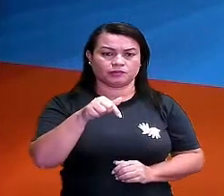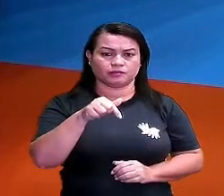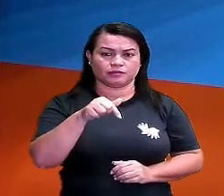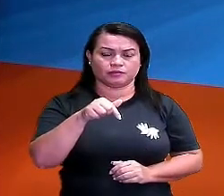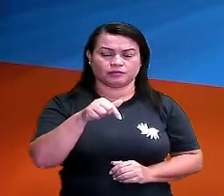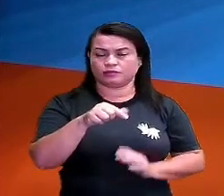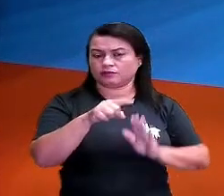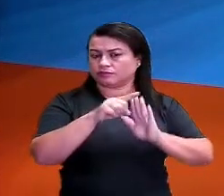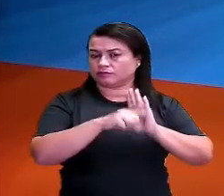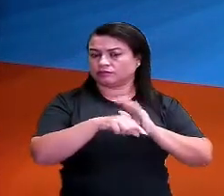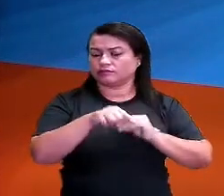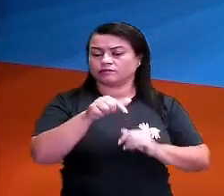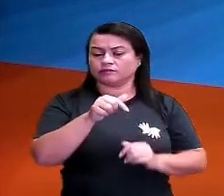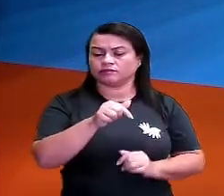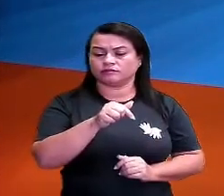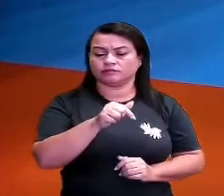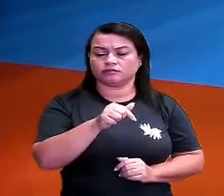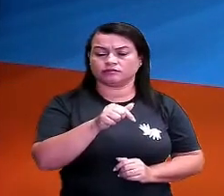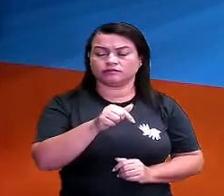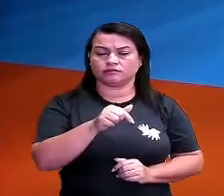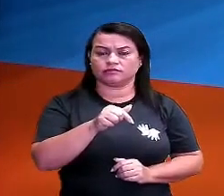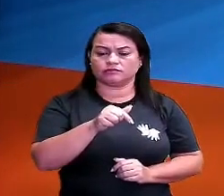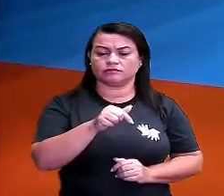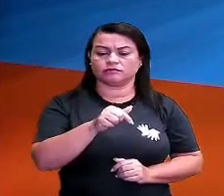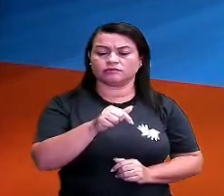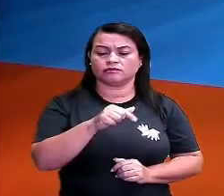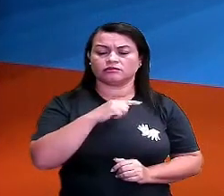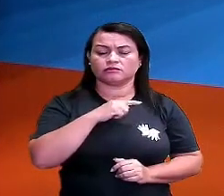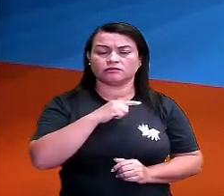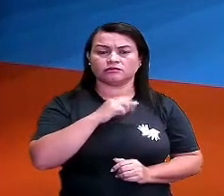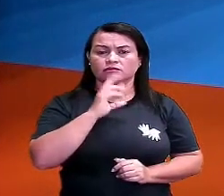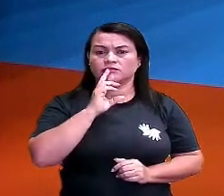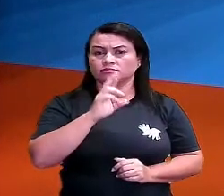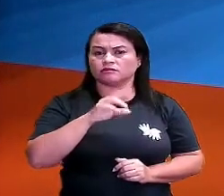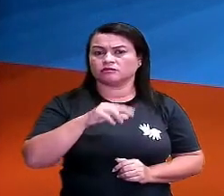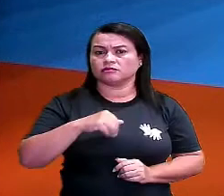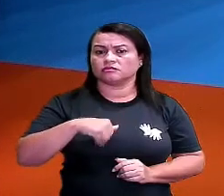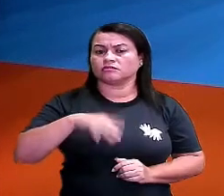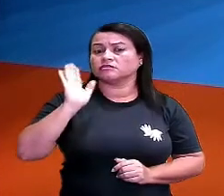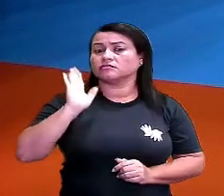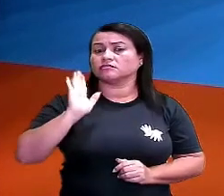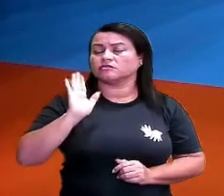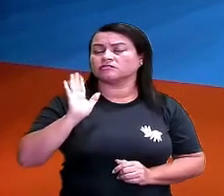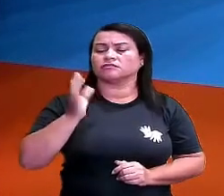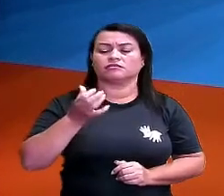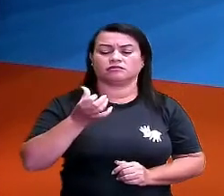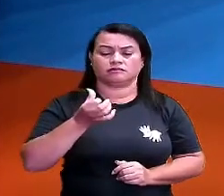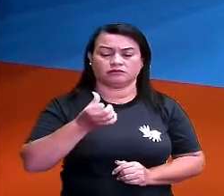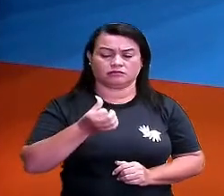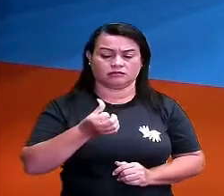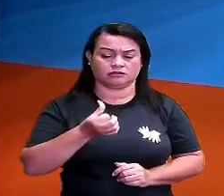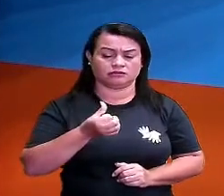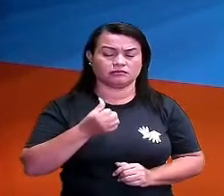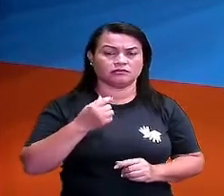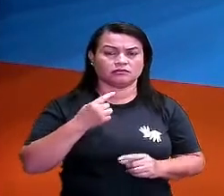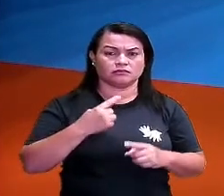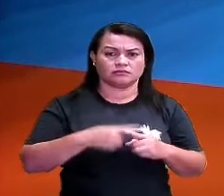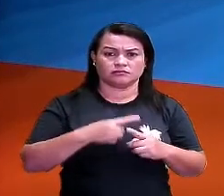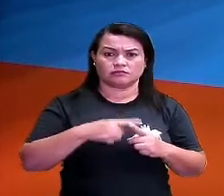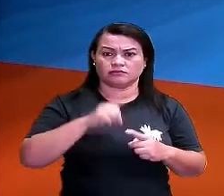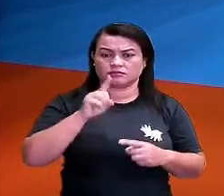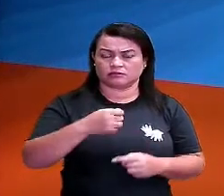Não estou dividindo por 7? Quem vai ser o maior resto? 6. Porque é um número menor do